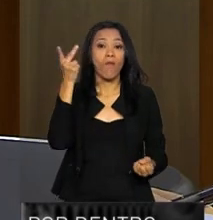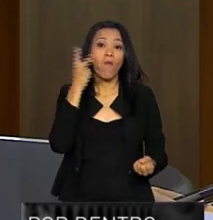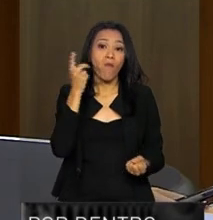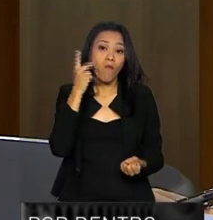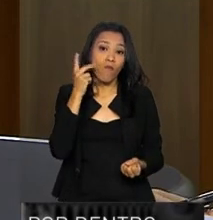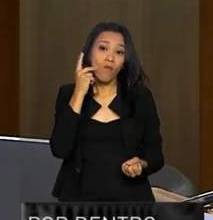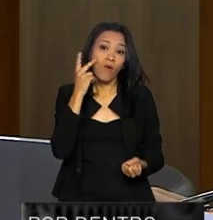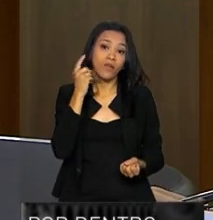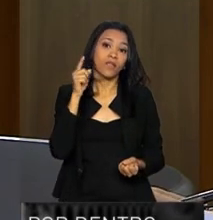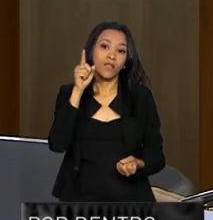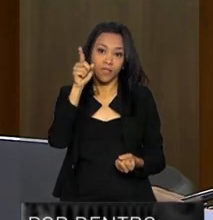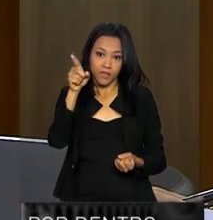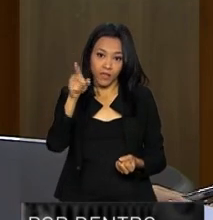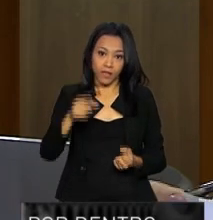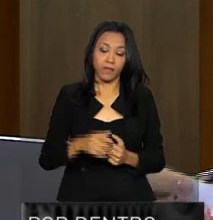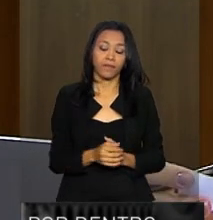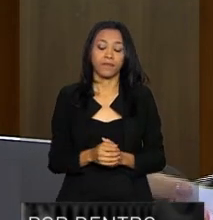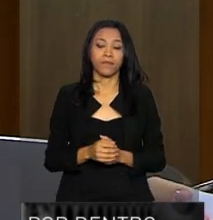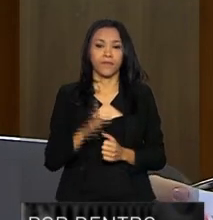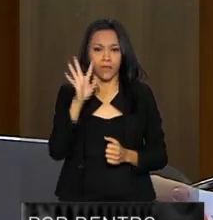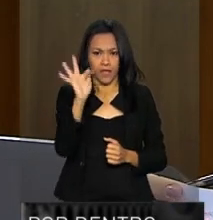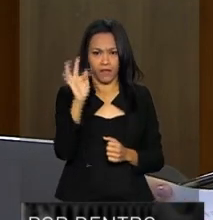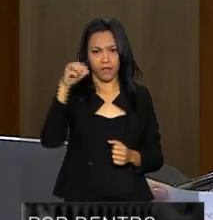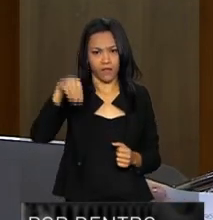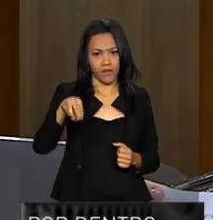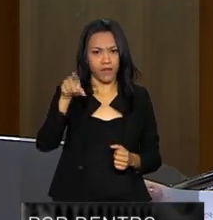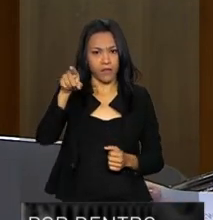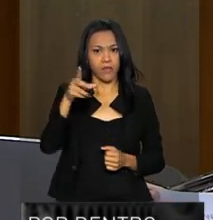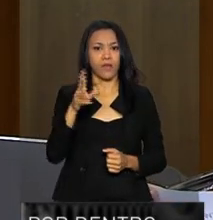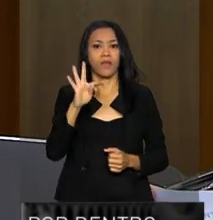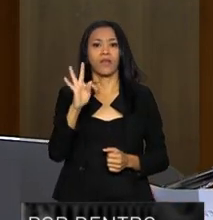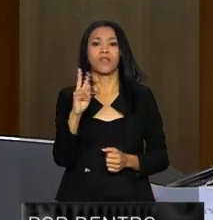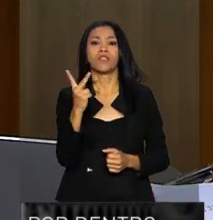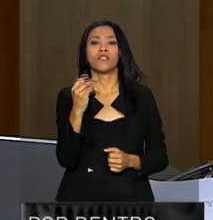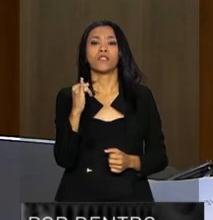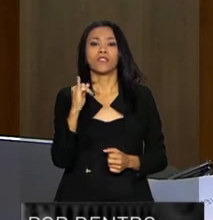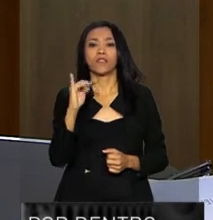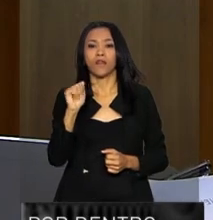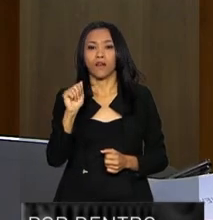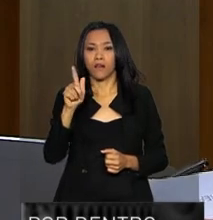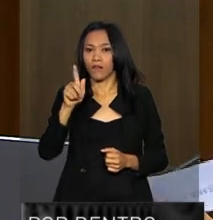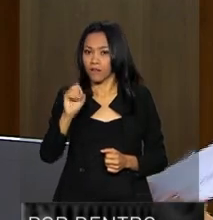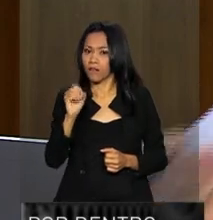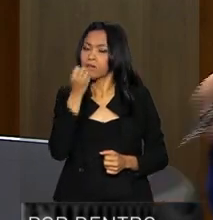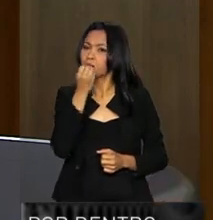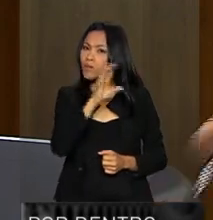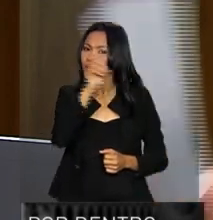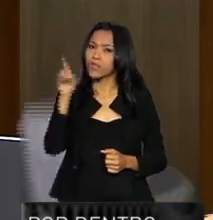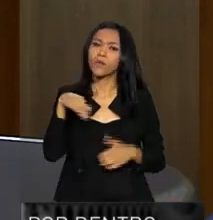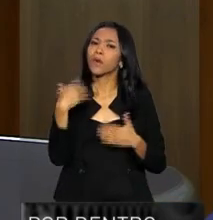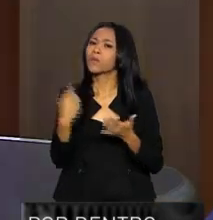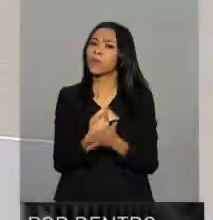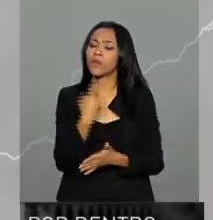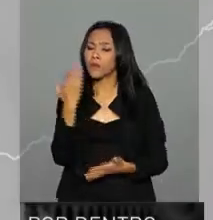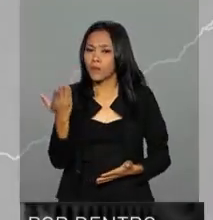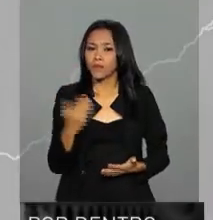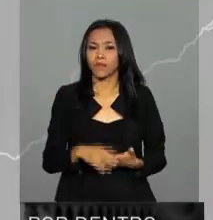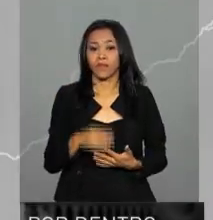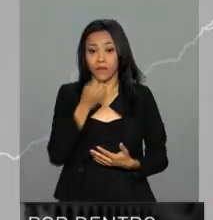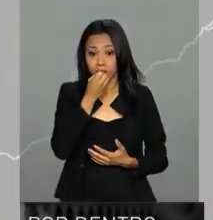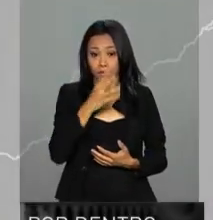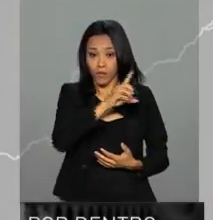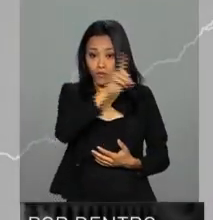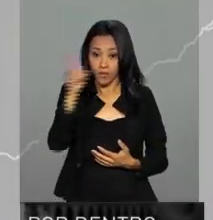rádio tribuna bandnews fm tiago lima na linha olá tiago com essa pergunta bom dia pra você carla bom dia pra você podia me